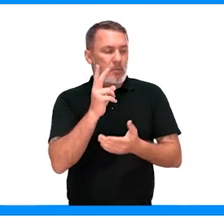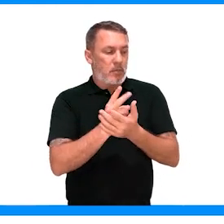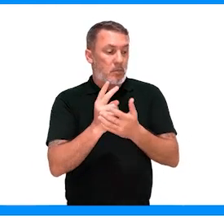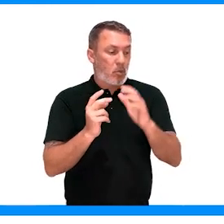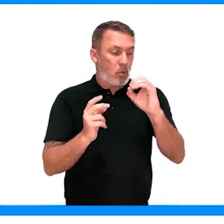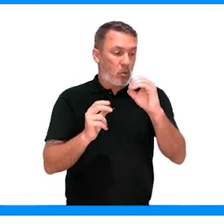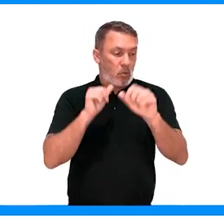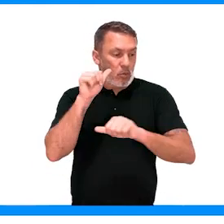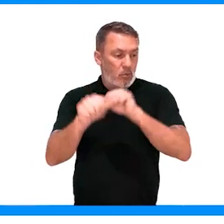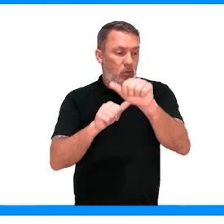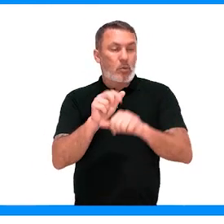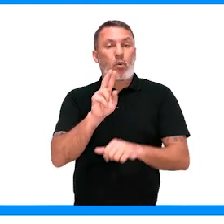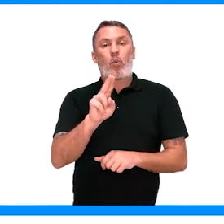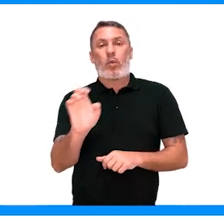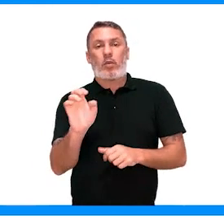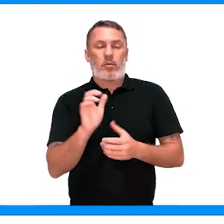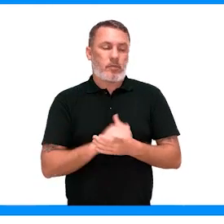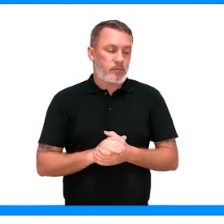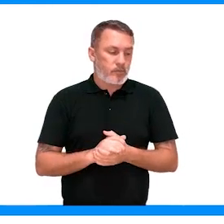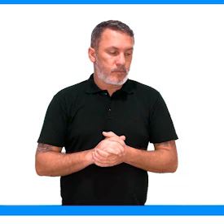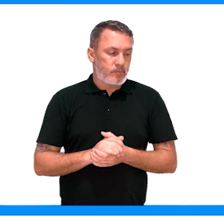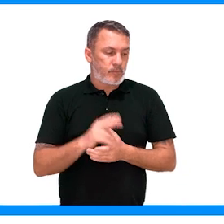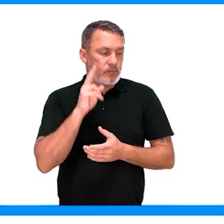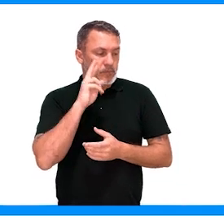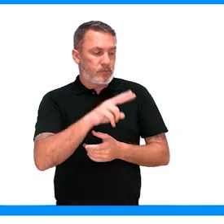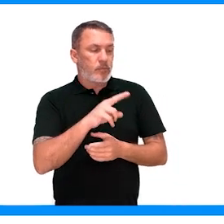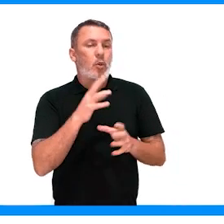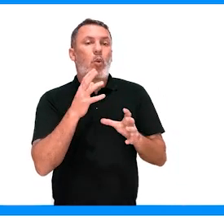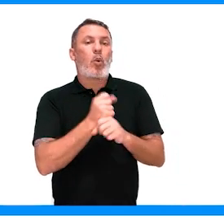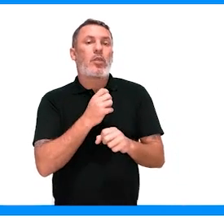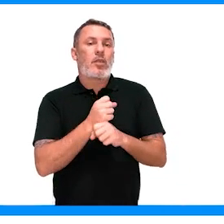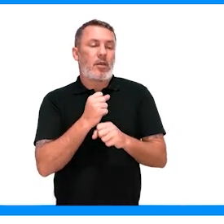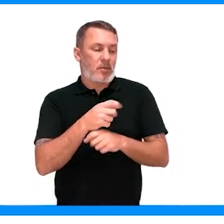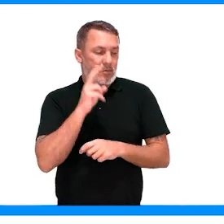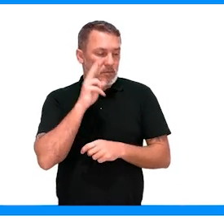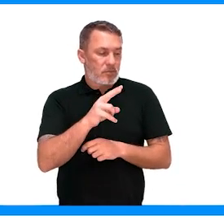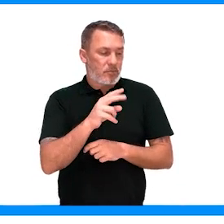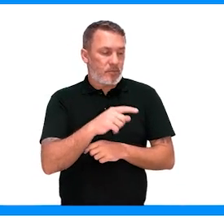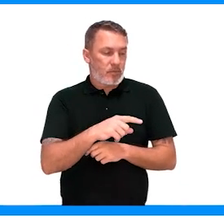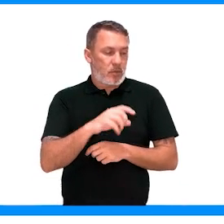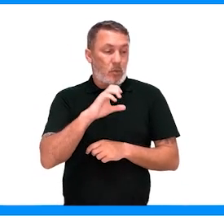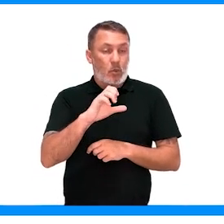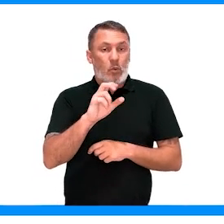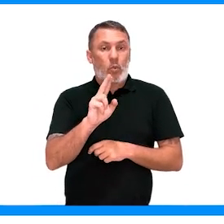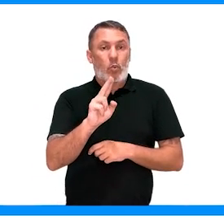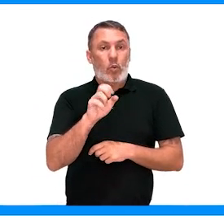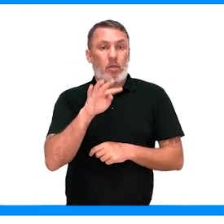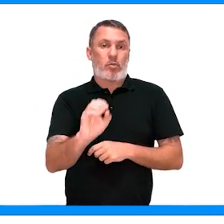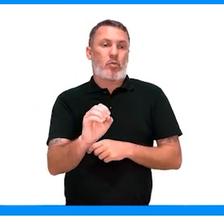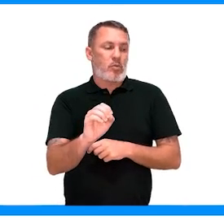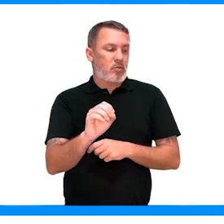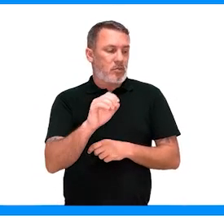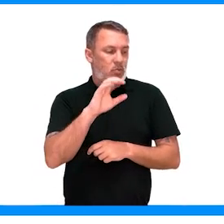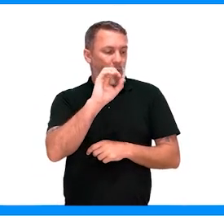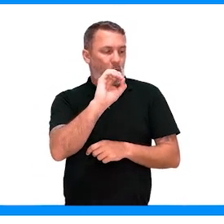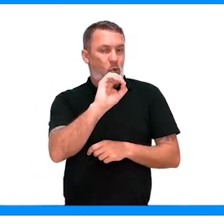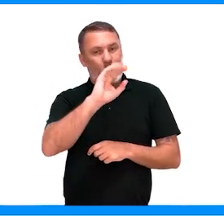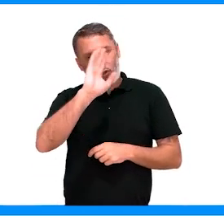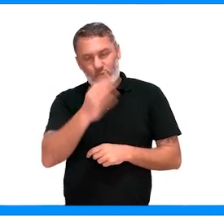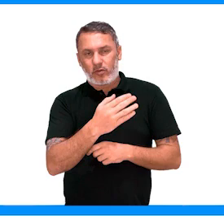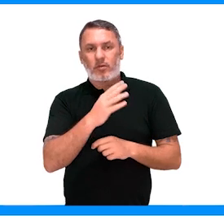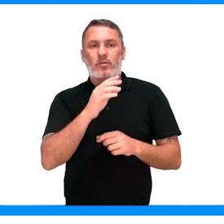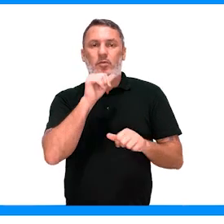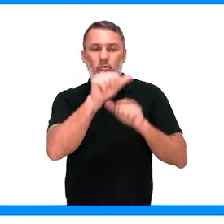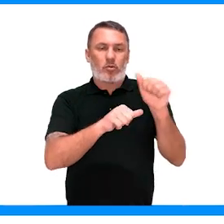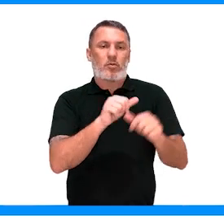UE. Eu cuento, tu cuentas, ella, usted cuenta. Nosotros contamos, vosotros